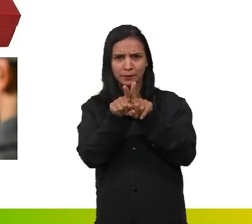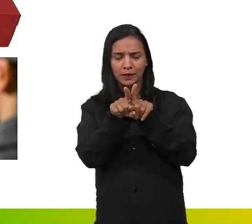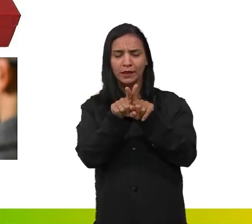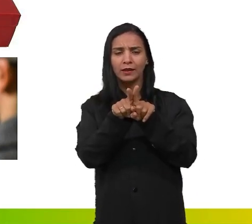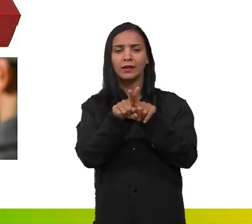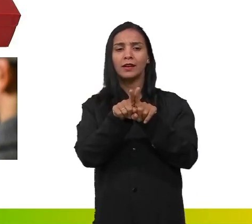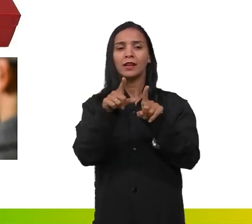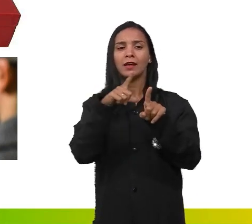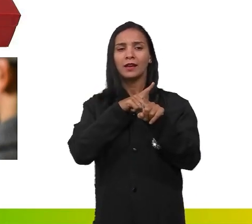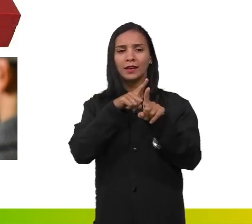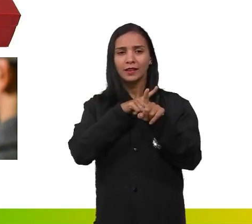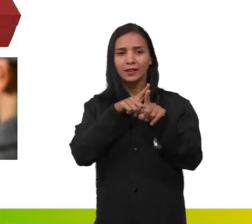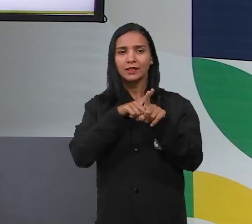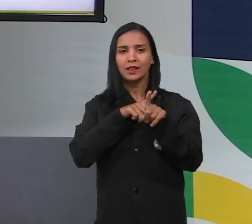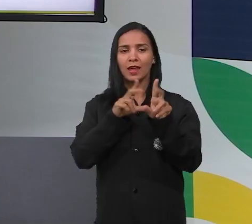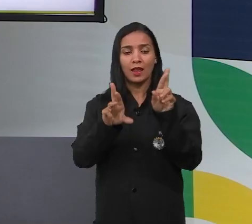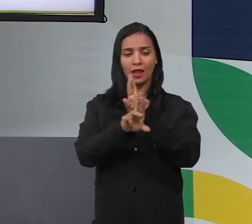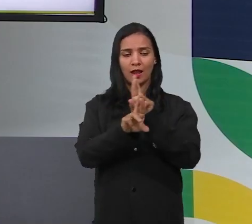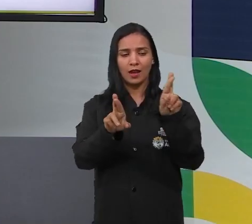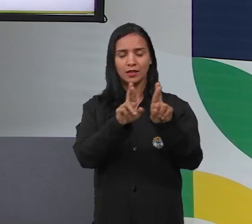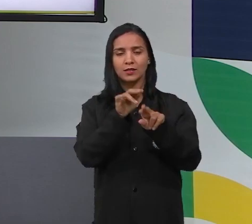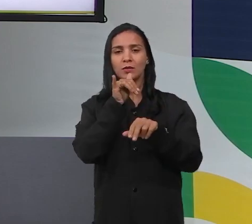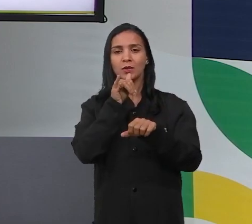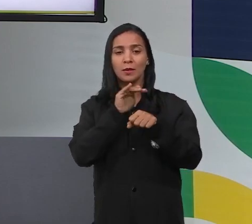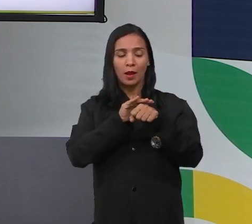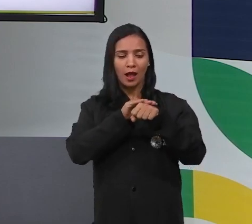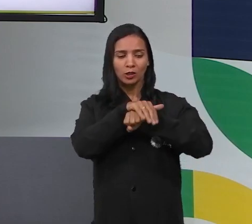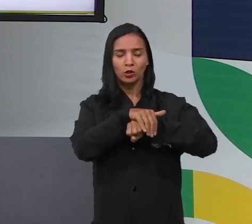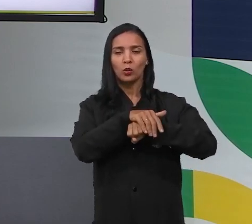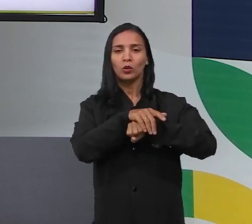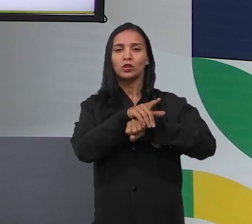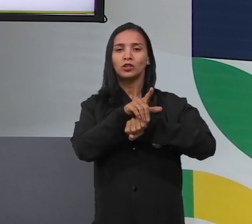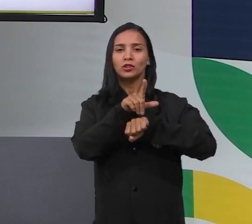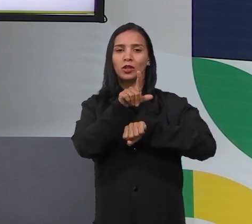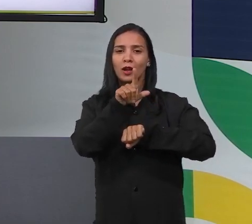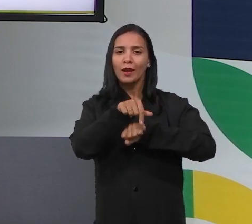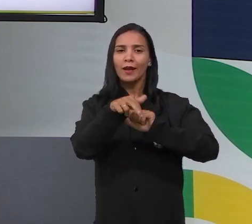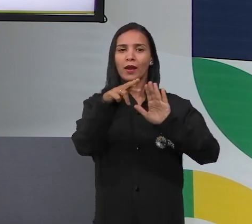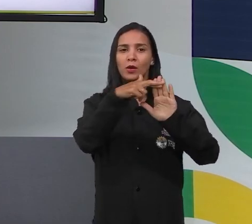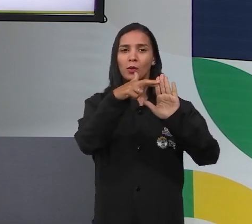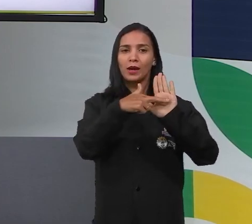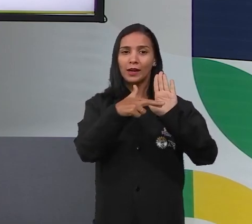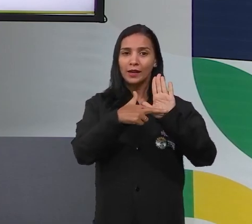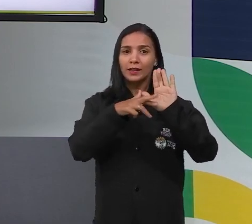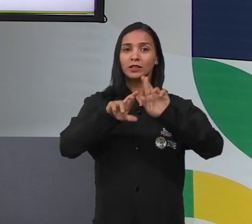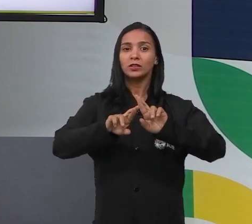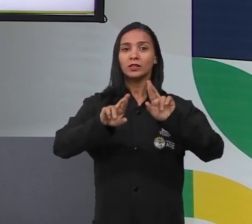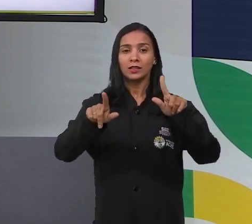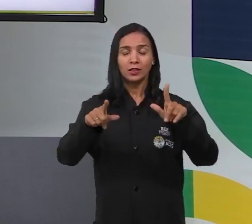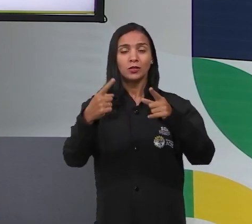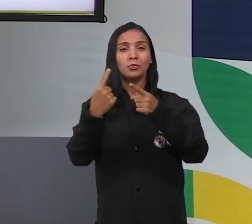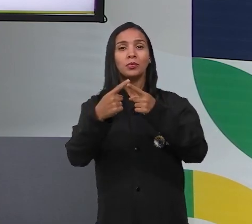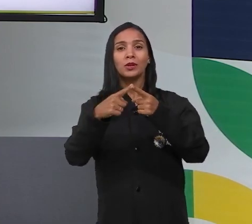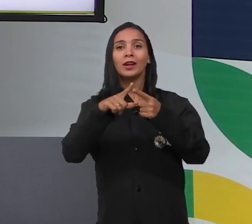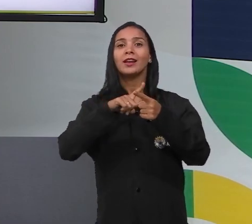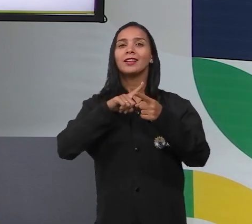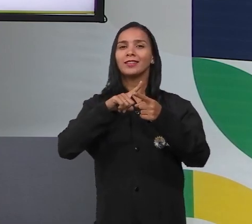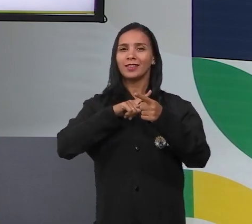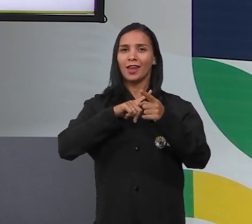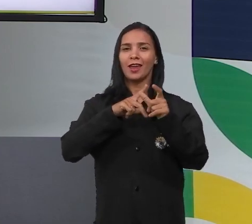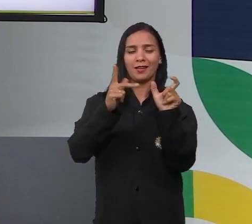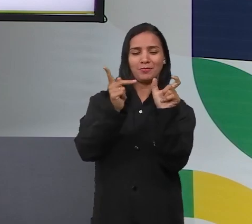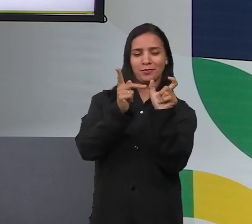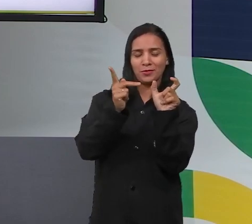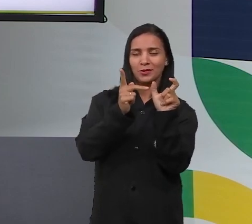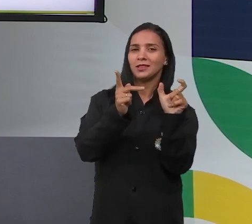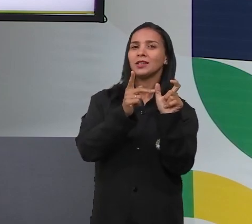que essa questão da noite, ela era uma exceção, até porque nós temos as outras